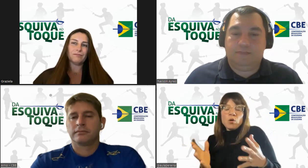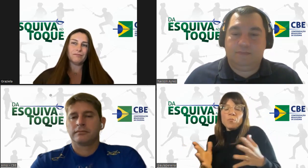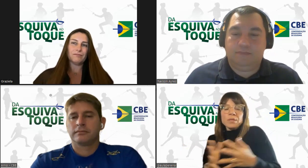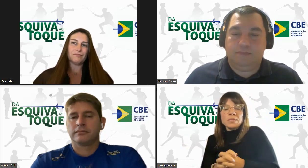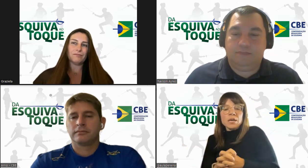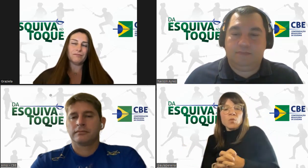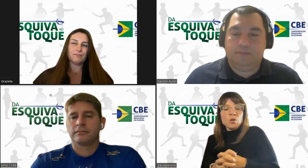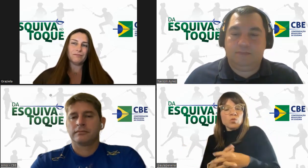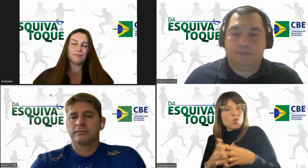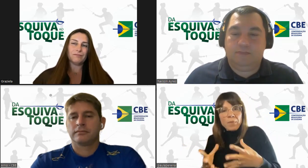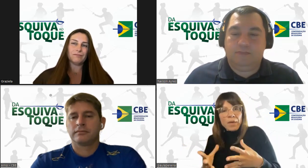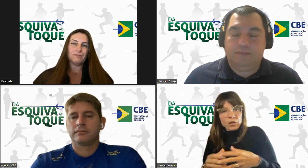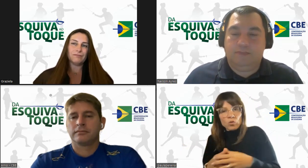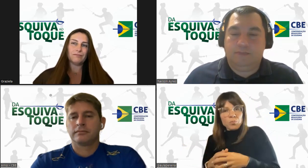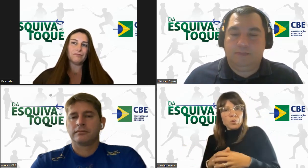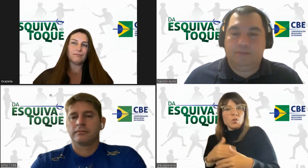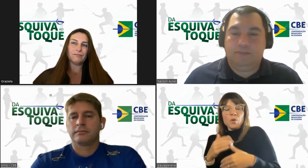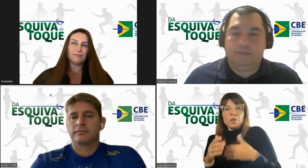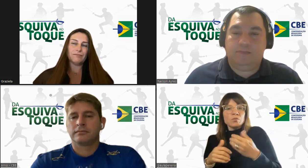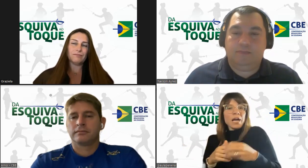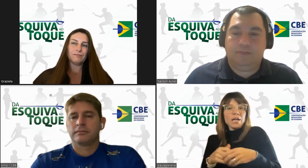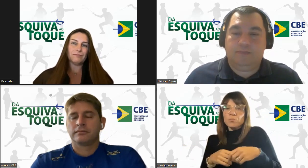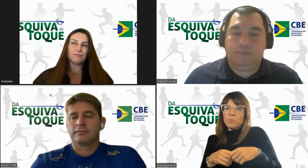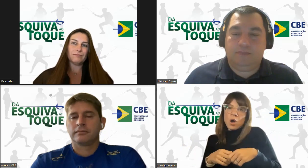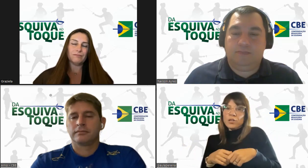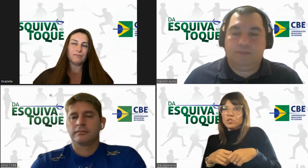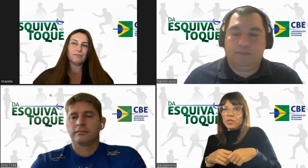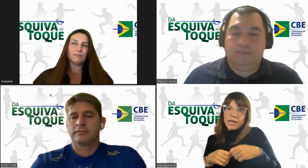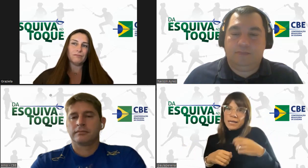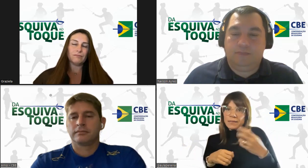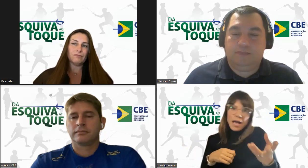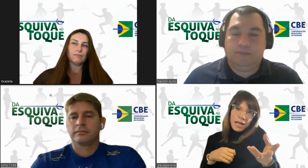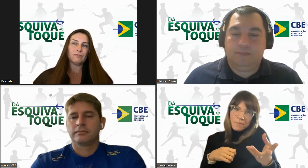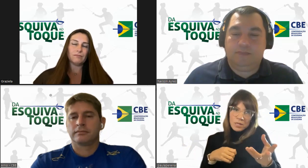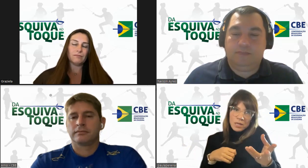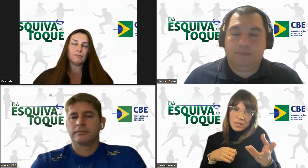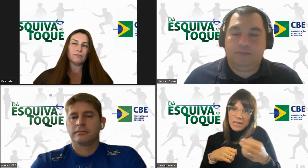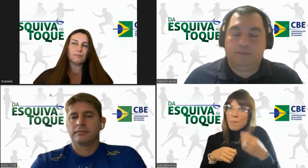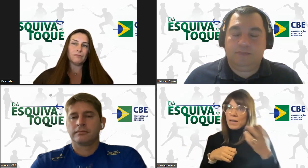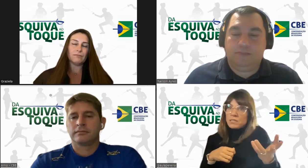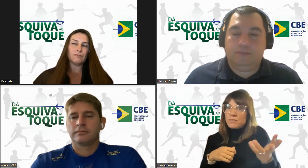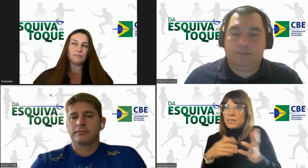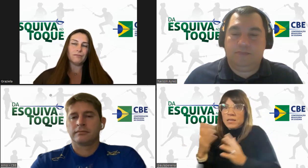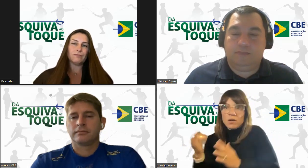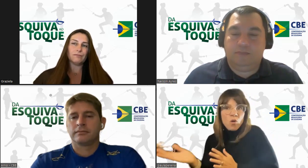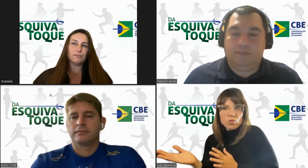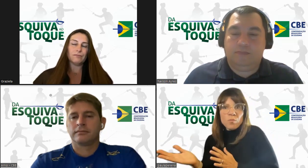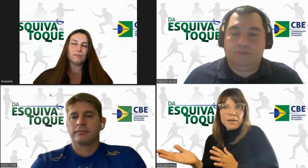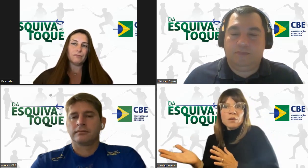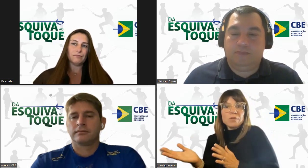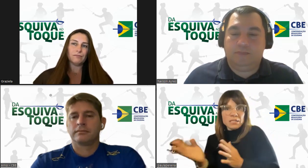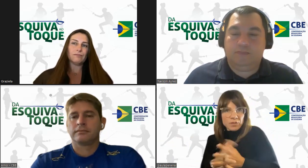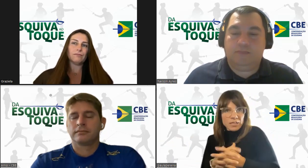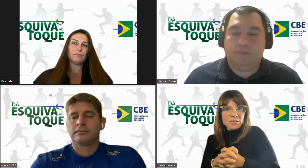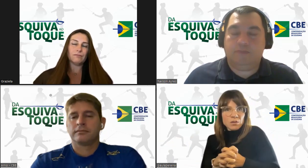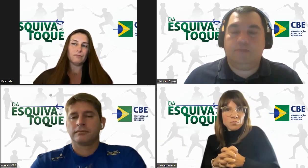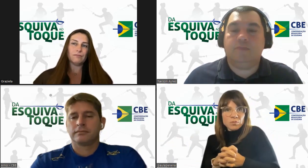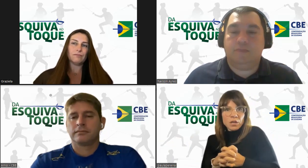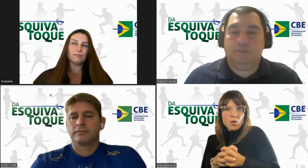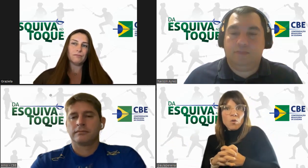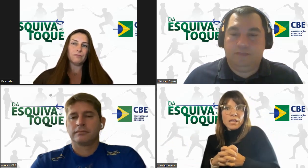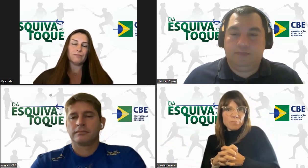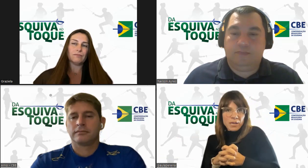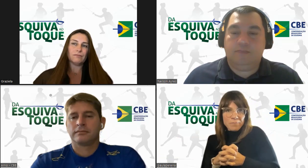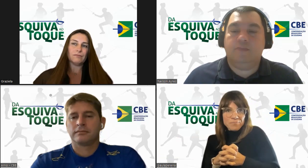numa competição e eu tô com medo porque o meu resultado pode acarretar né uma classificação ou uma não classificação